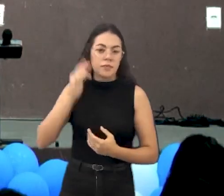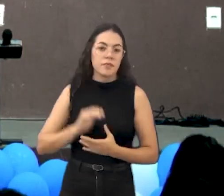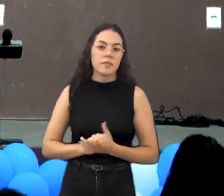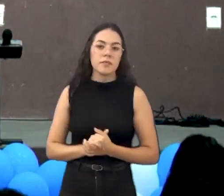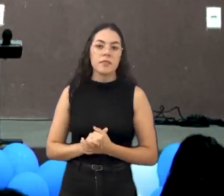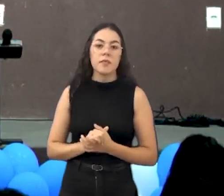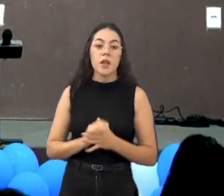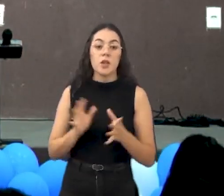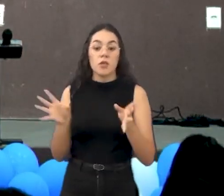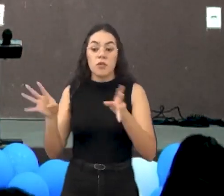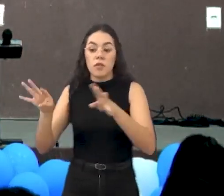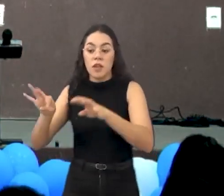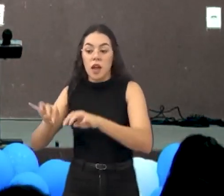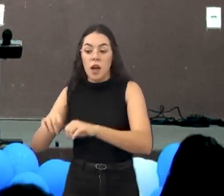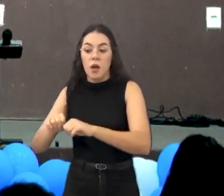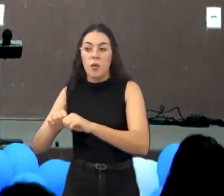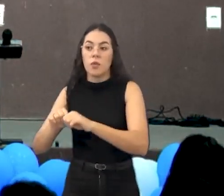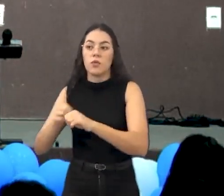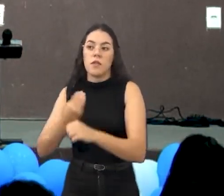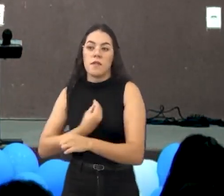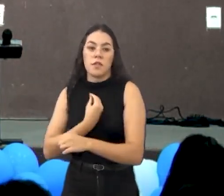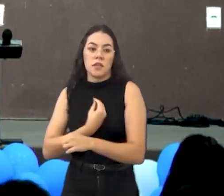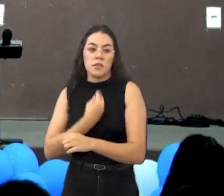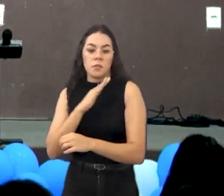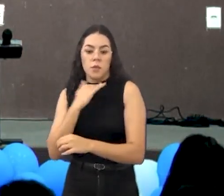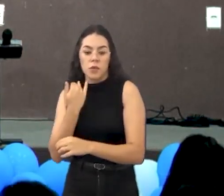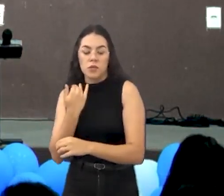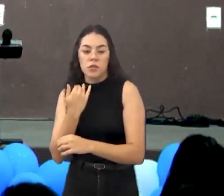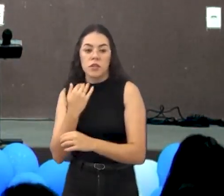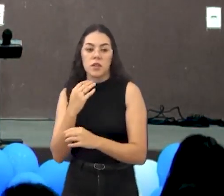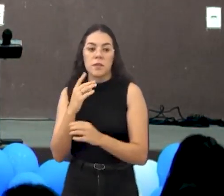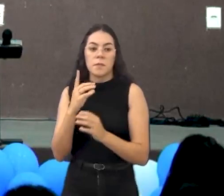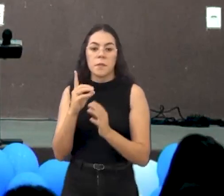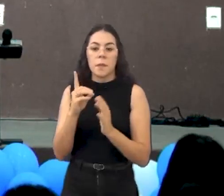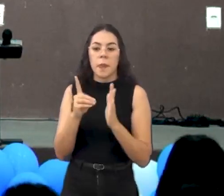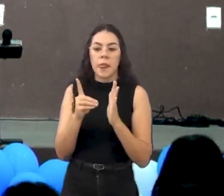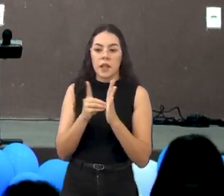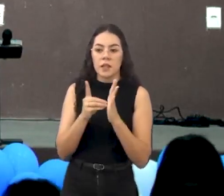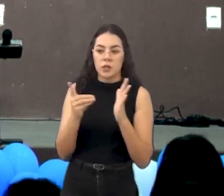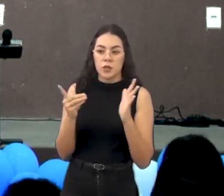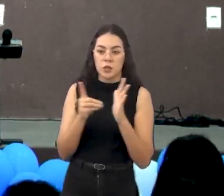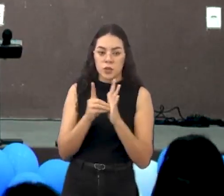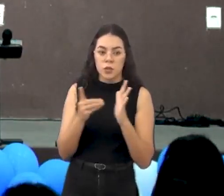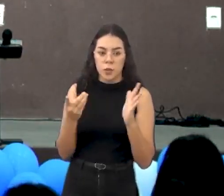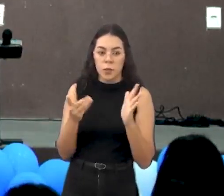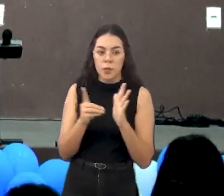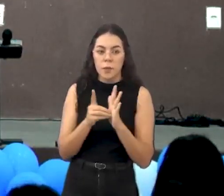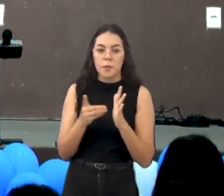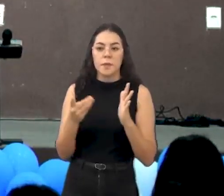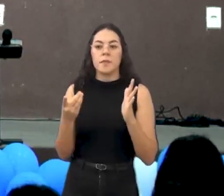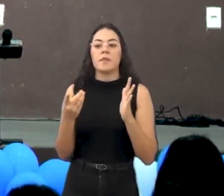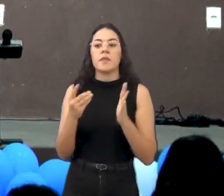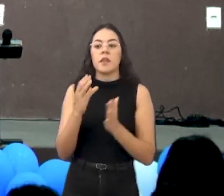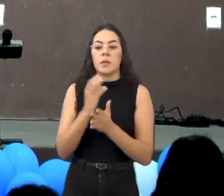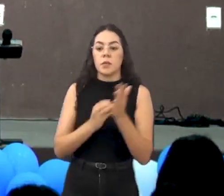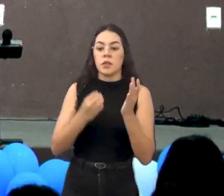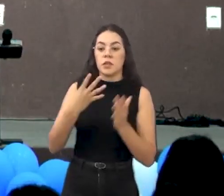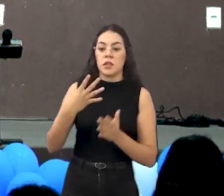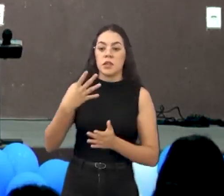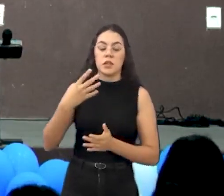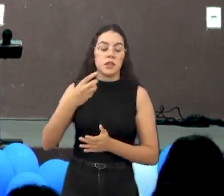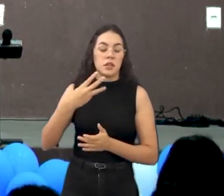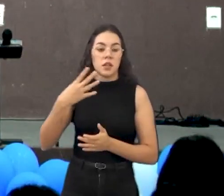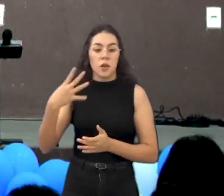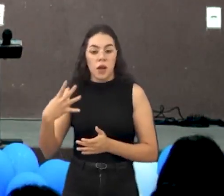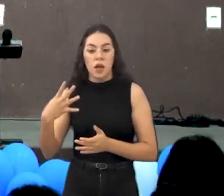Para que no fim da vida dele, Deuteronômio 34, do verso 10 ao 12, dissesse assim, Deuteronômio 34, do 10 ao